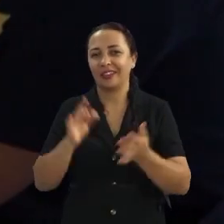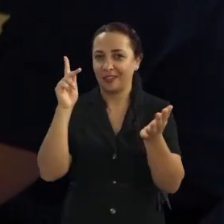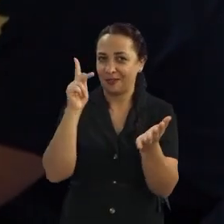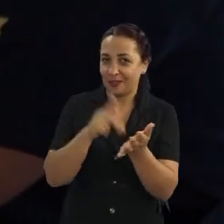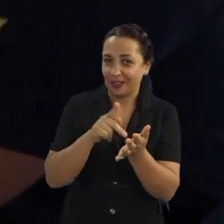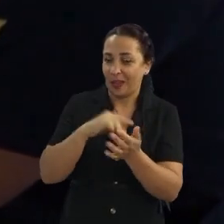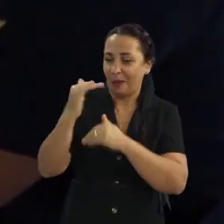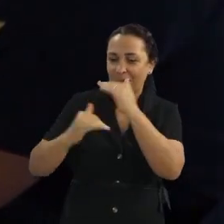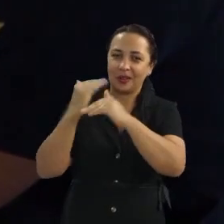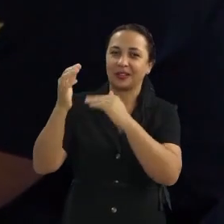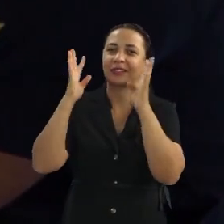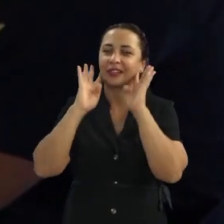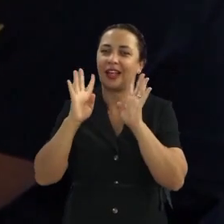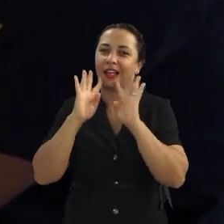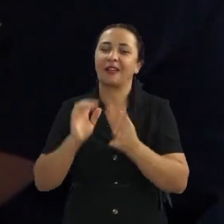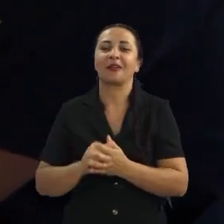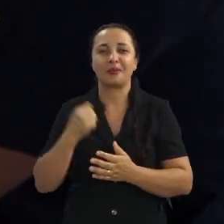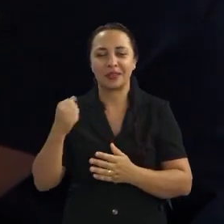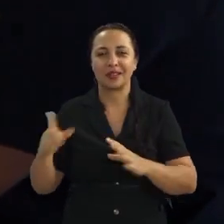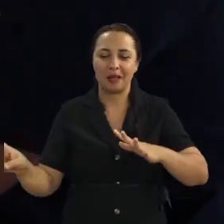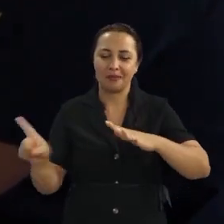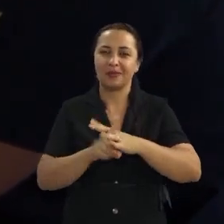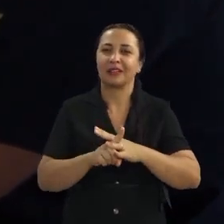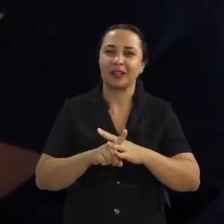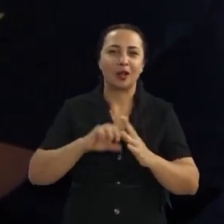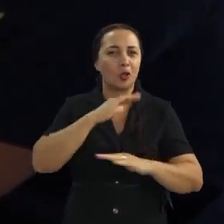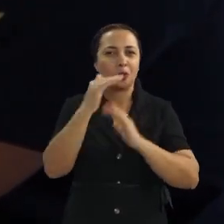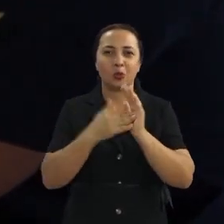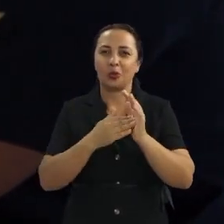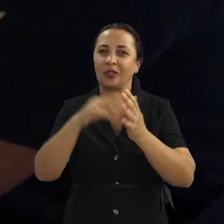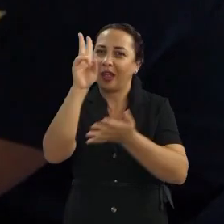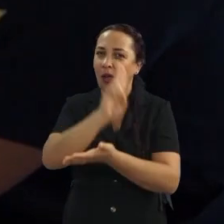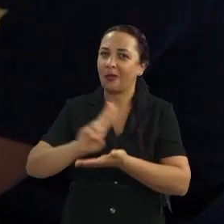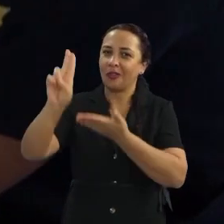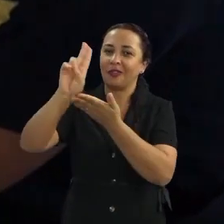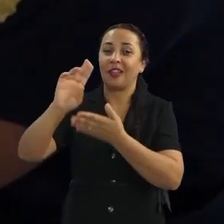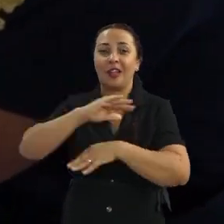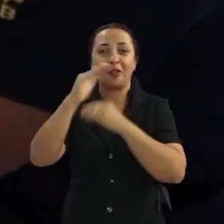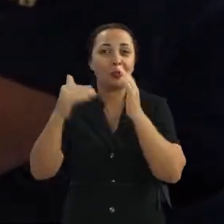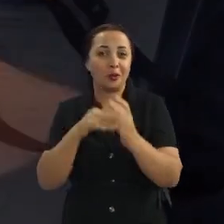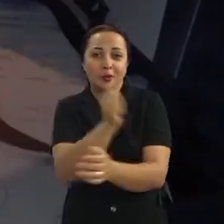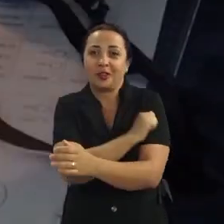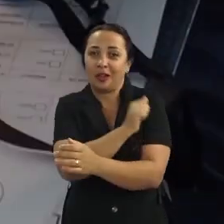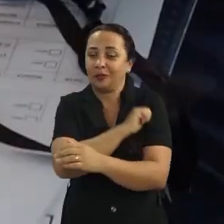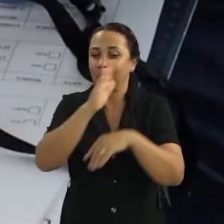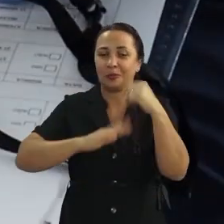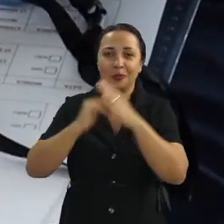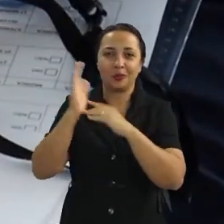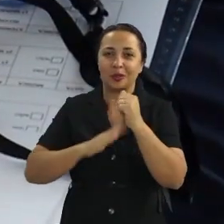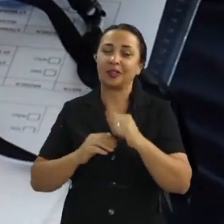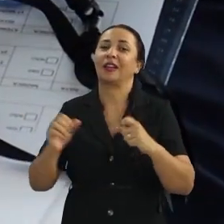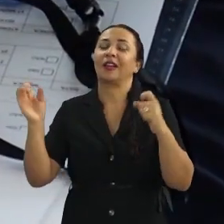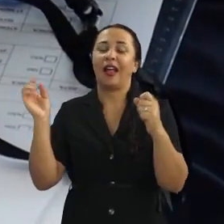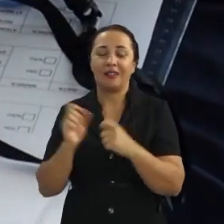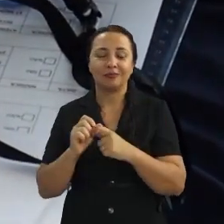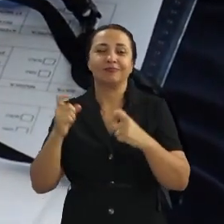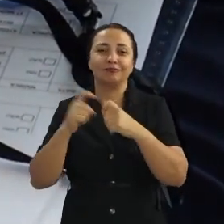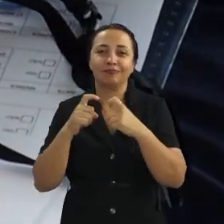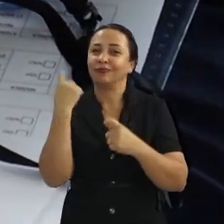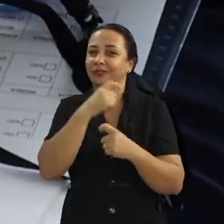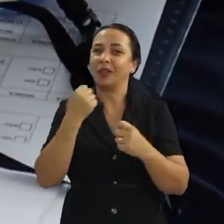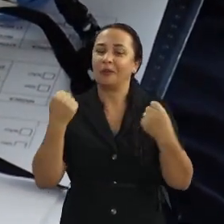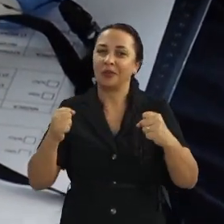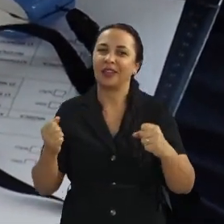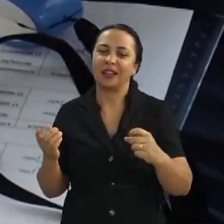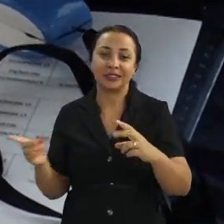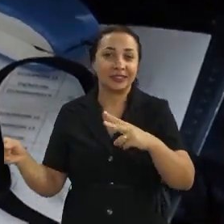de fato é um processo muito legal que deveria ser incrementado em todos as Universidades possíveis e todos os estudantes e profissionais que pudessem